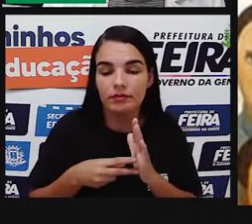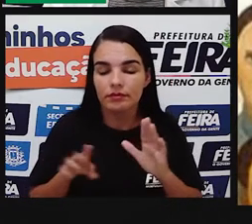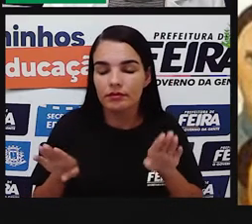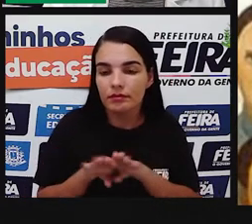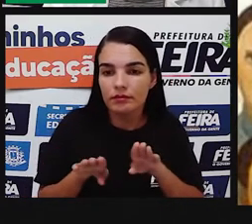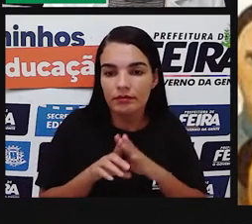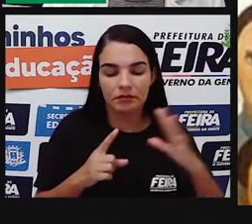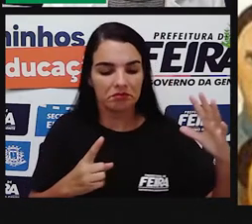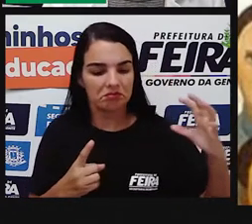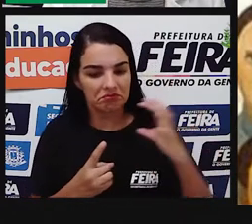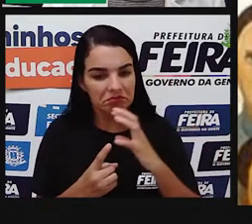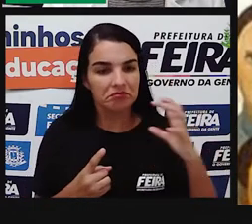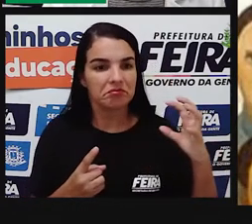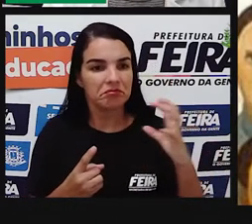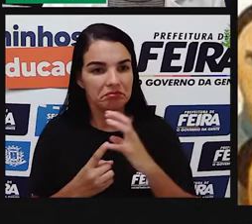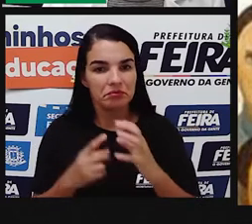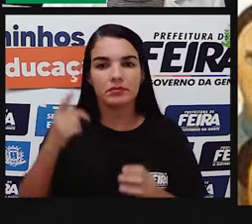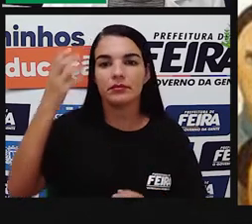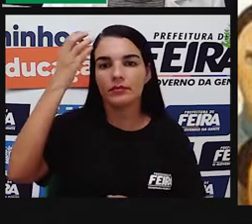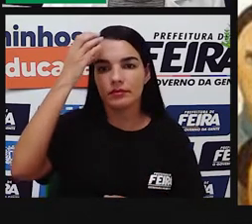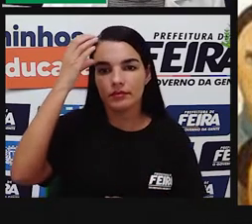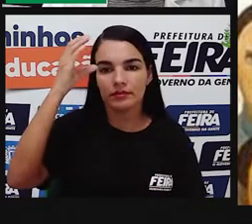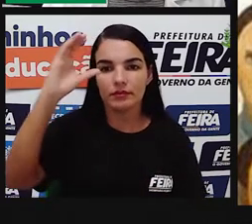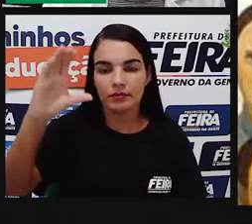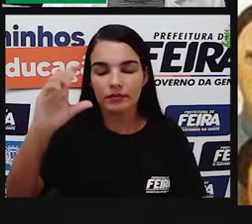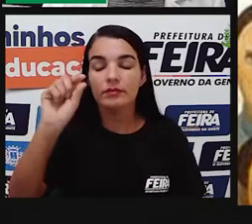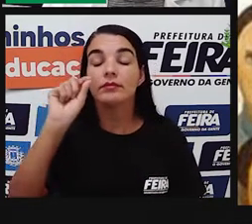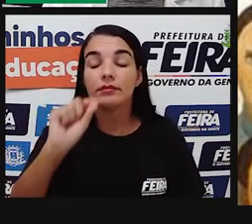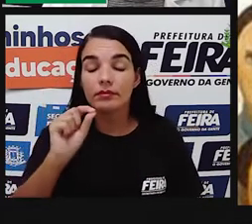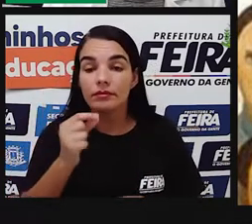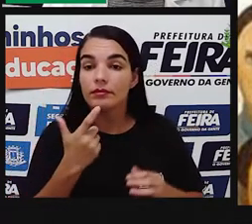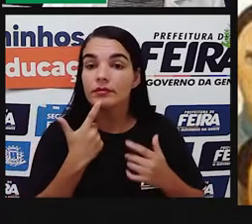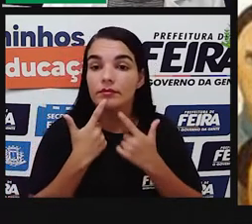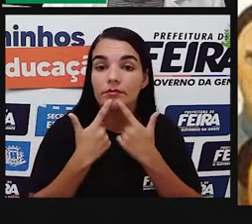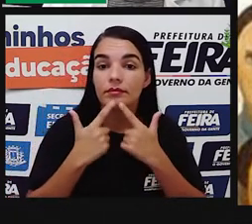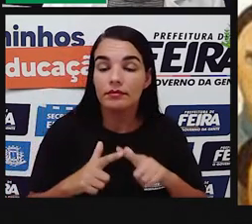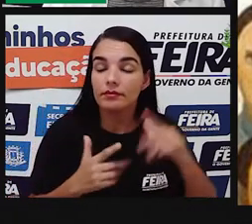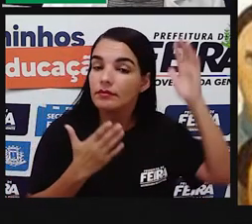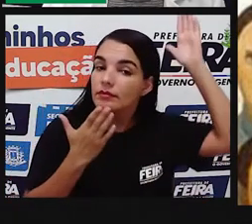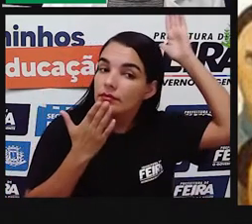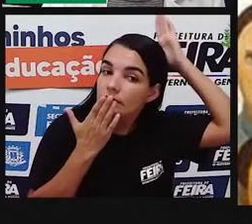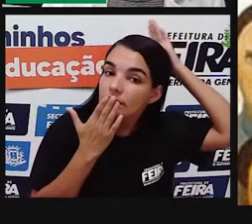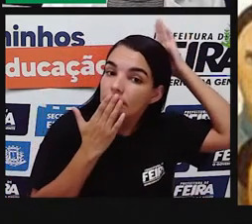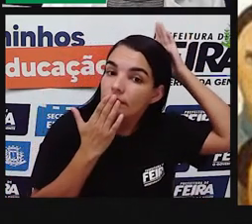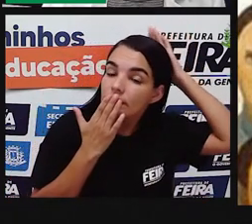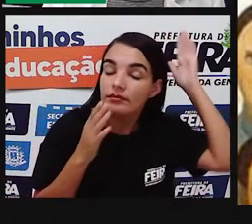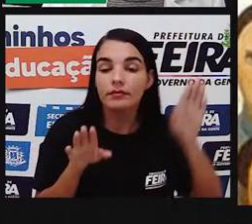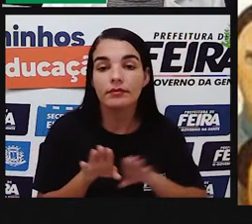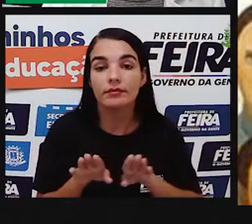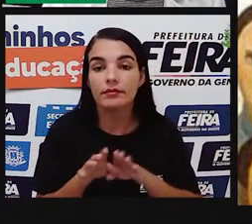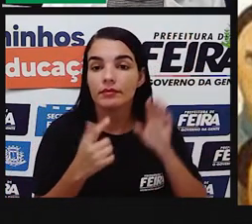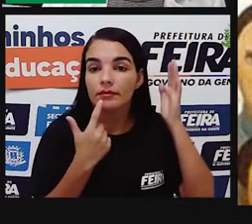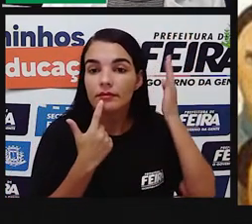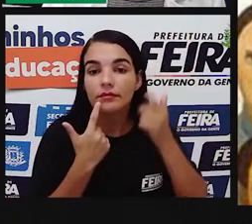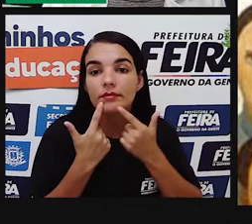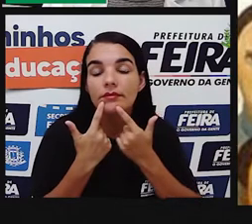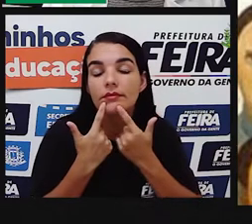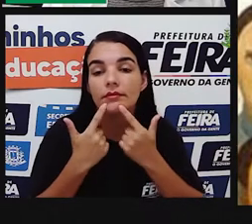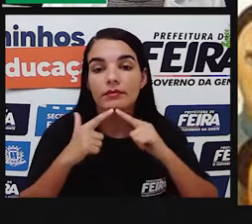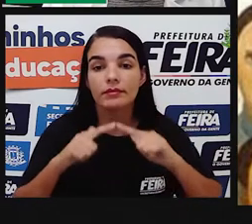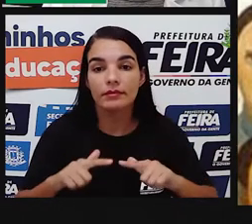também na nossa cultura, da língua indígena e das línguas africanas, né? As